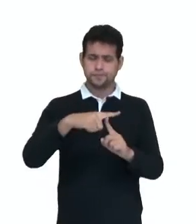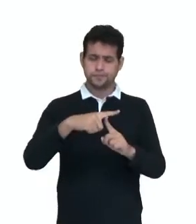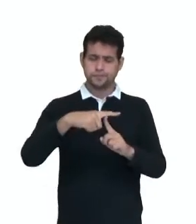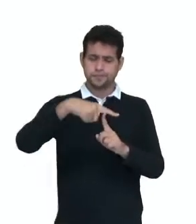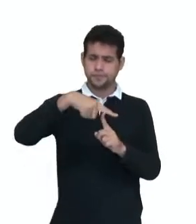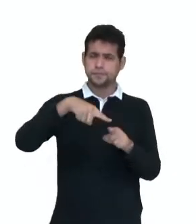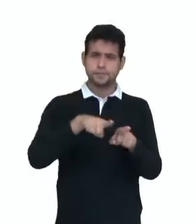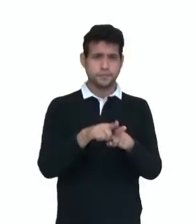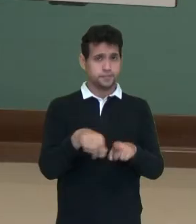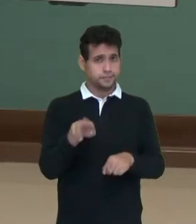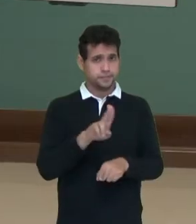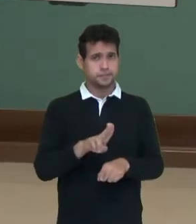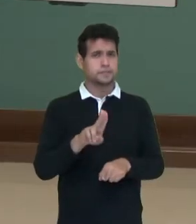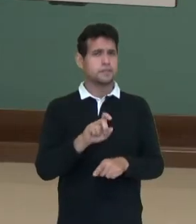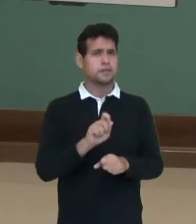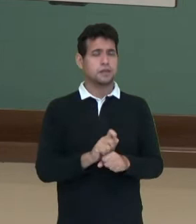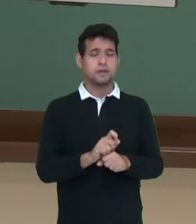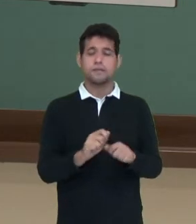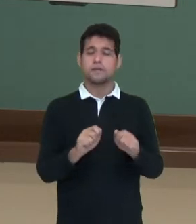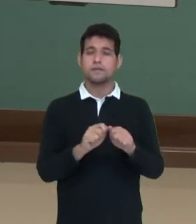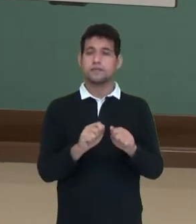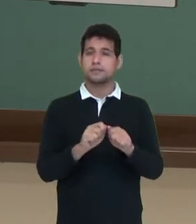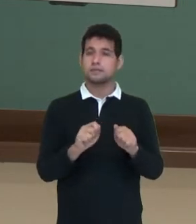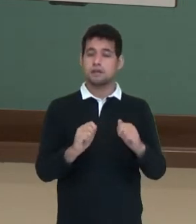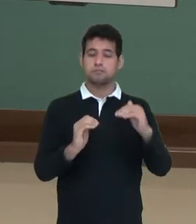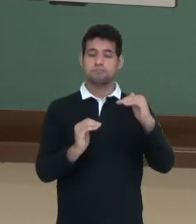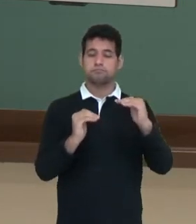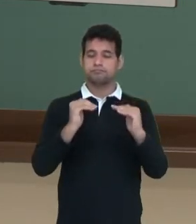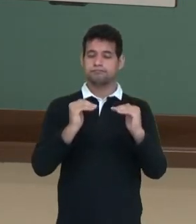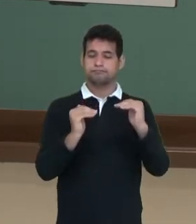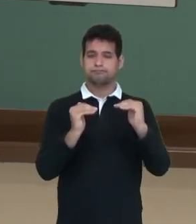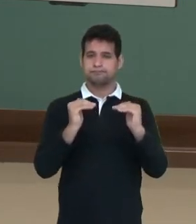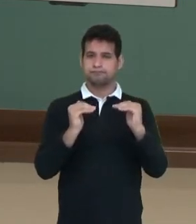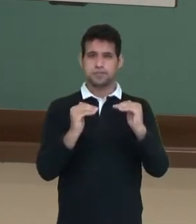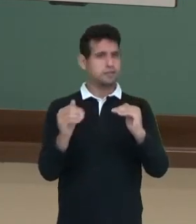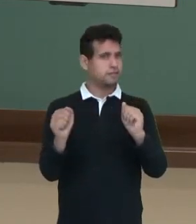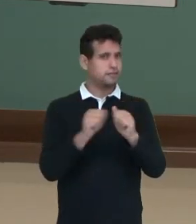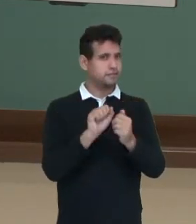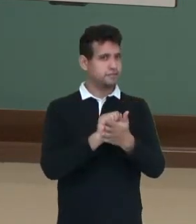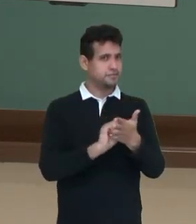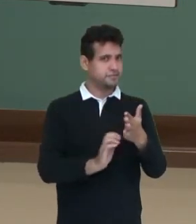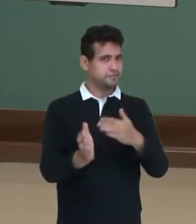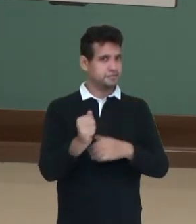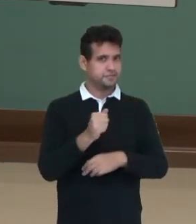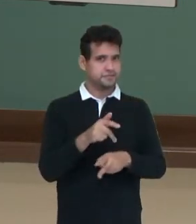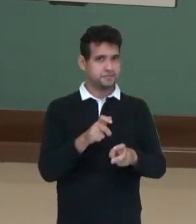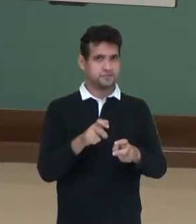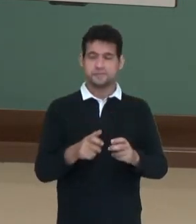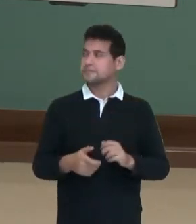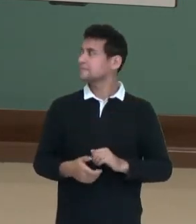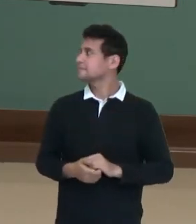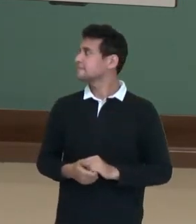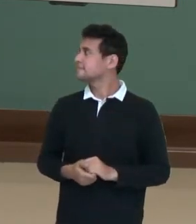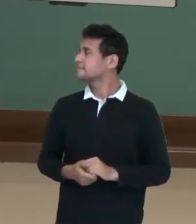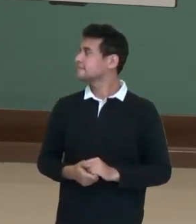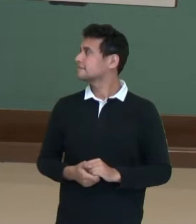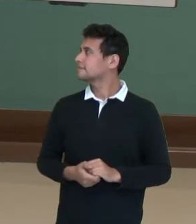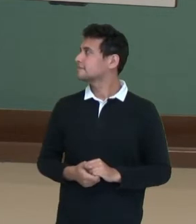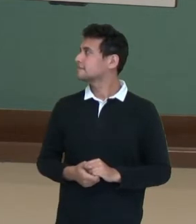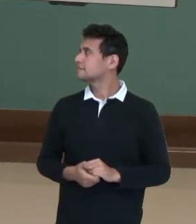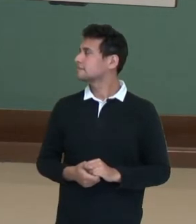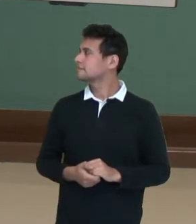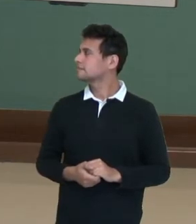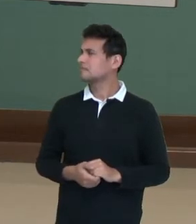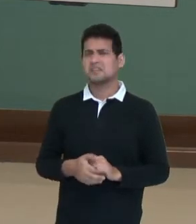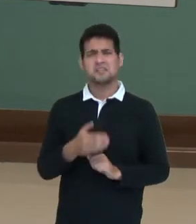e o ponto aqui para proporcionar o equilíbrio. Vamos fazer uma atividade? Então vem comigo. Vamos ver o que se pede,